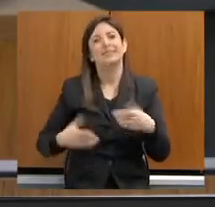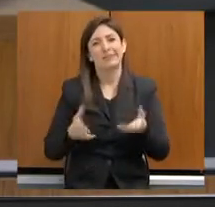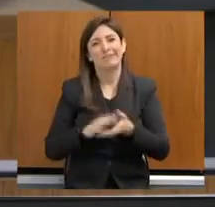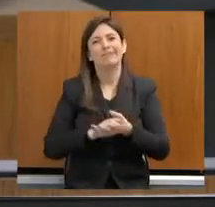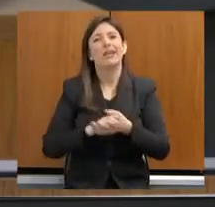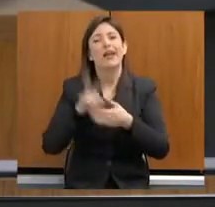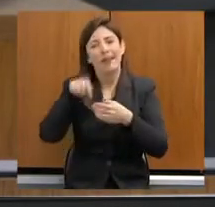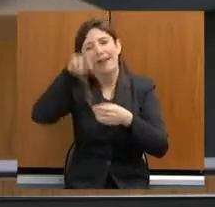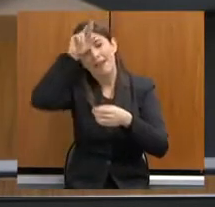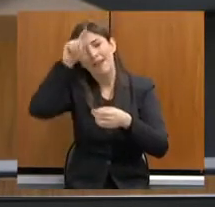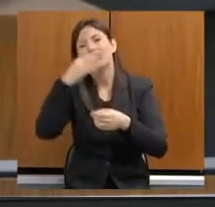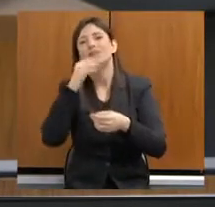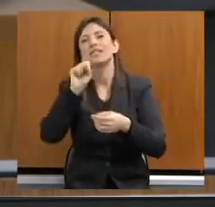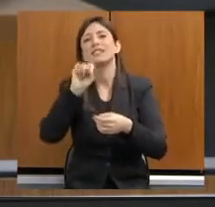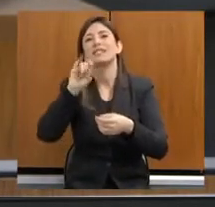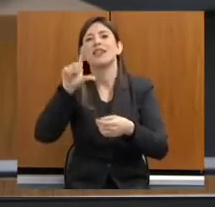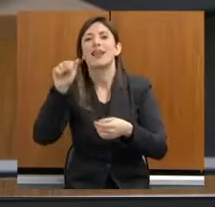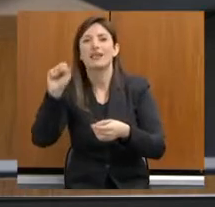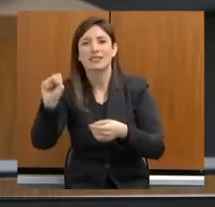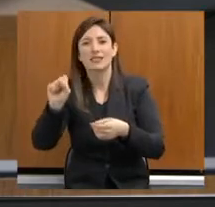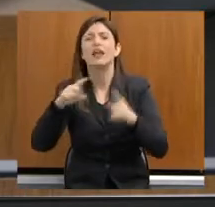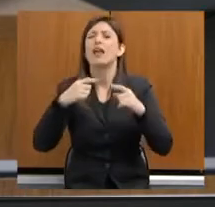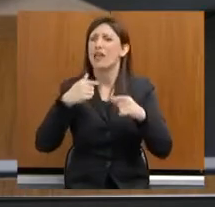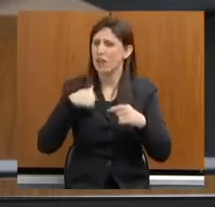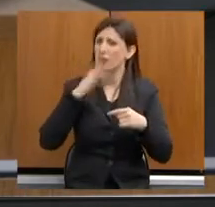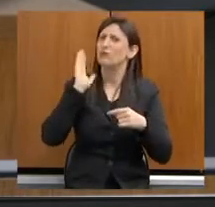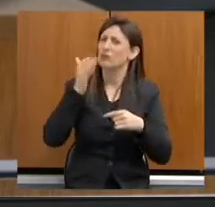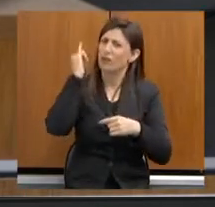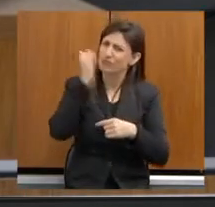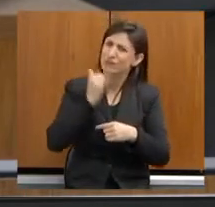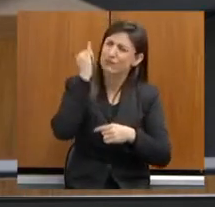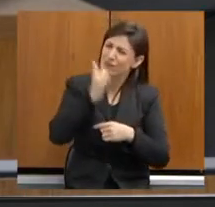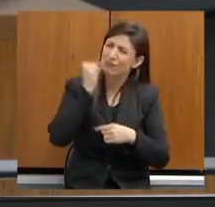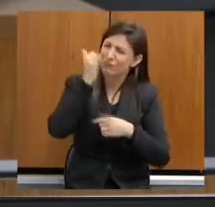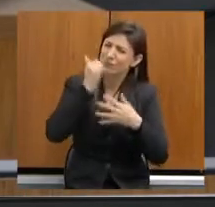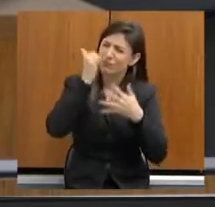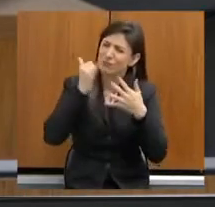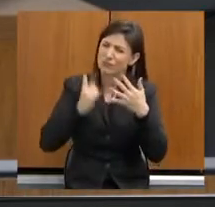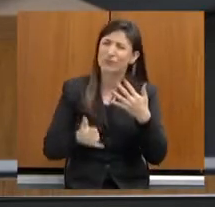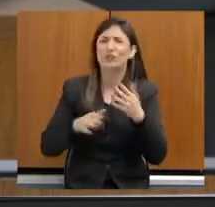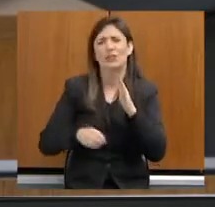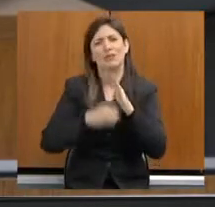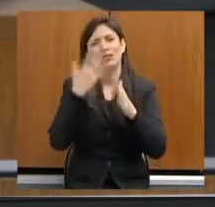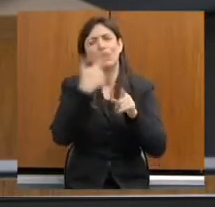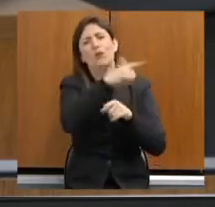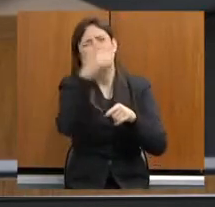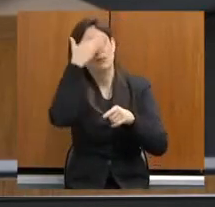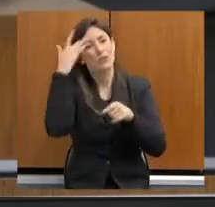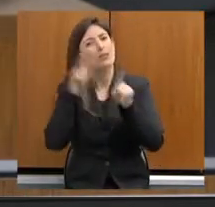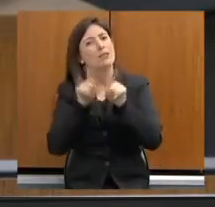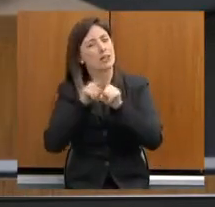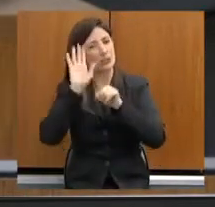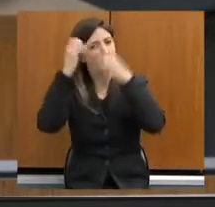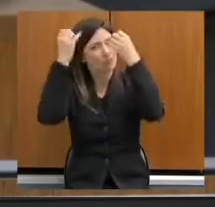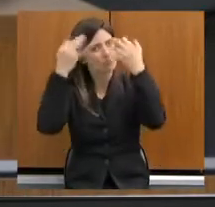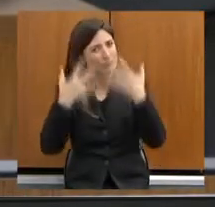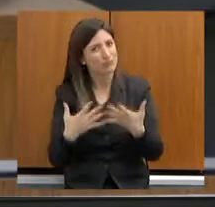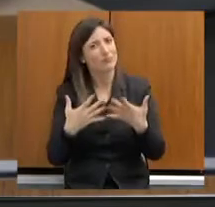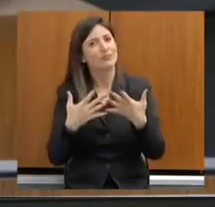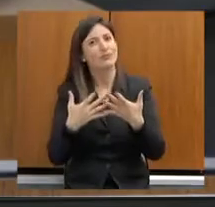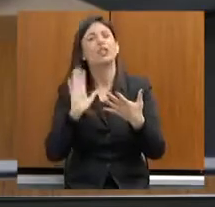não foi por falta de eu falar e mais um monte de gente falar inclusive outro mostrar época pessoal do cyclops conversar com a senhora